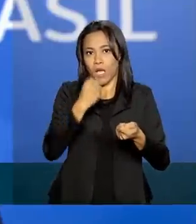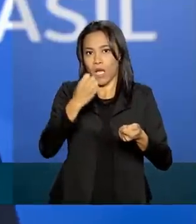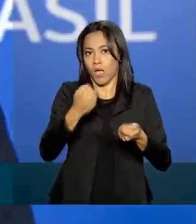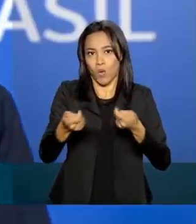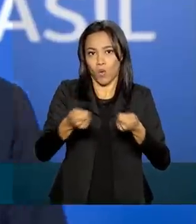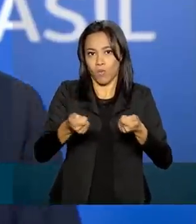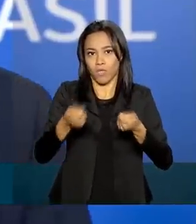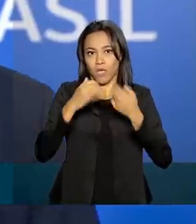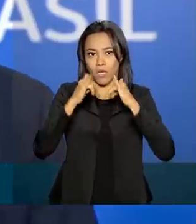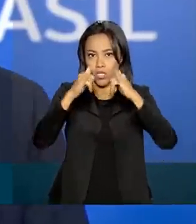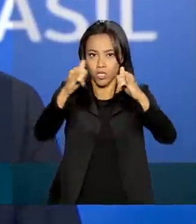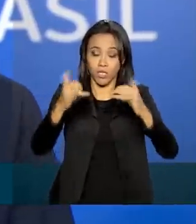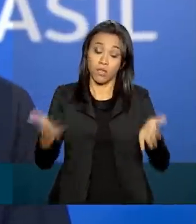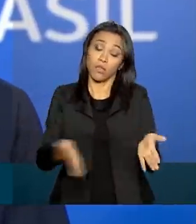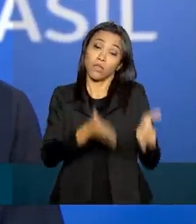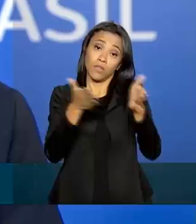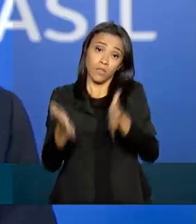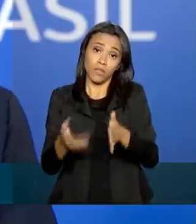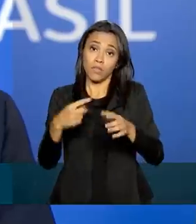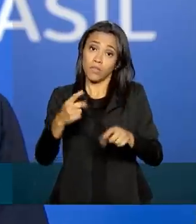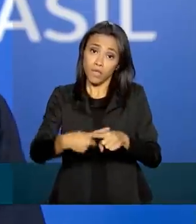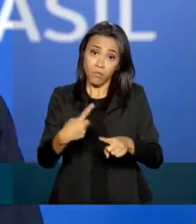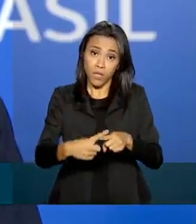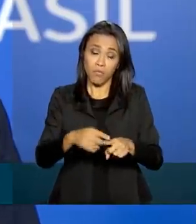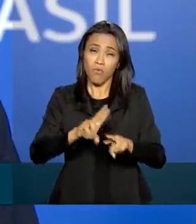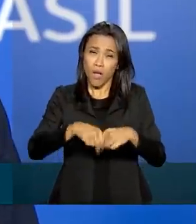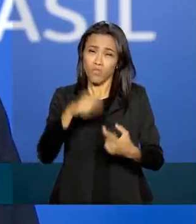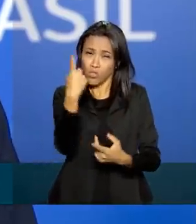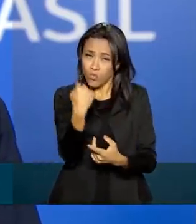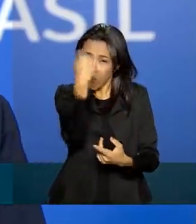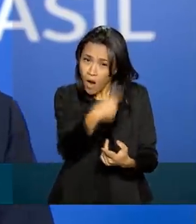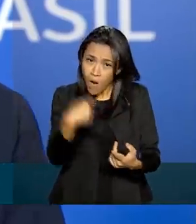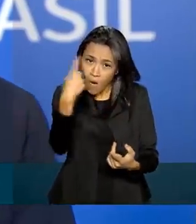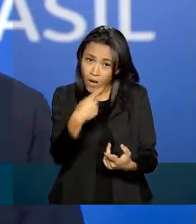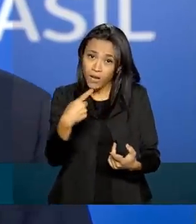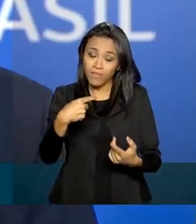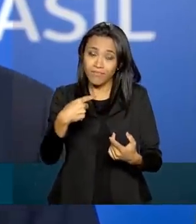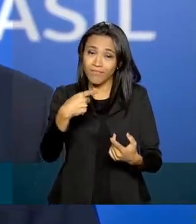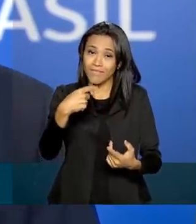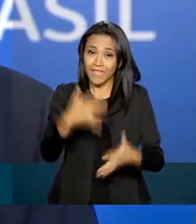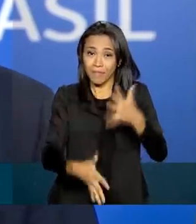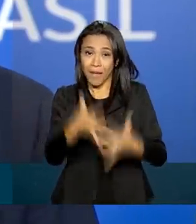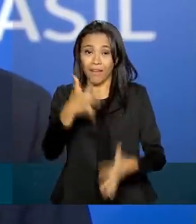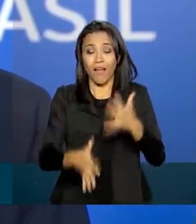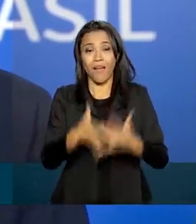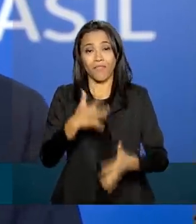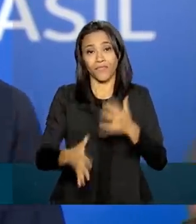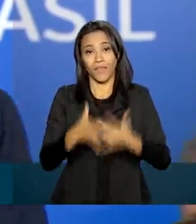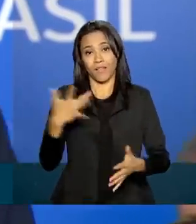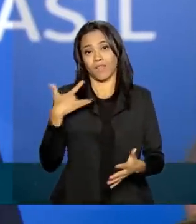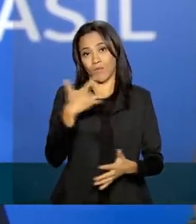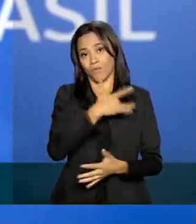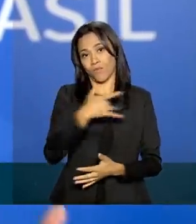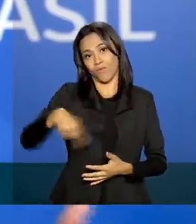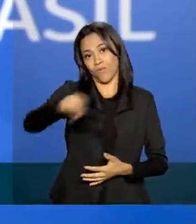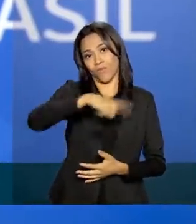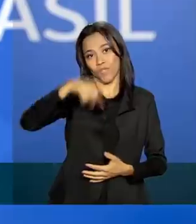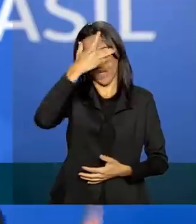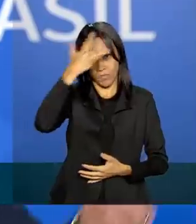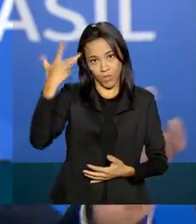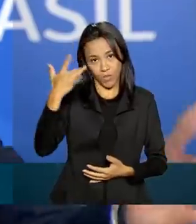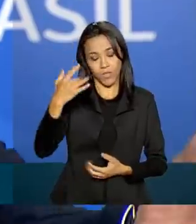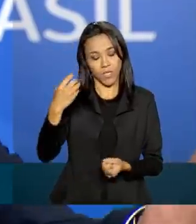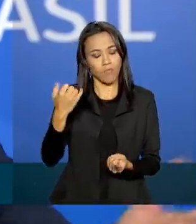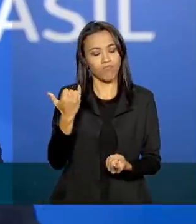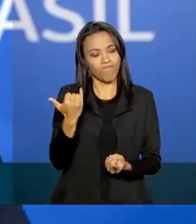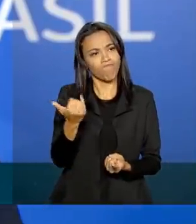saúde mesmo sendo uma hora apenas mexico o relógio biológico das pessoas então a decisão ouvindo